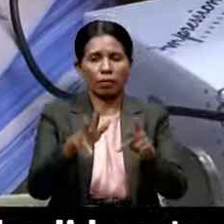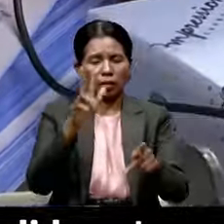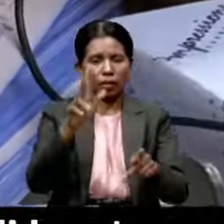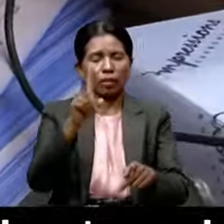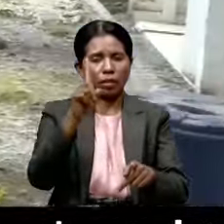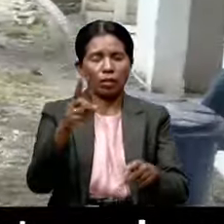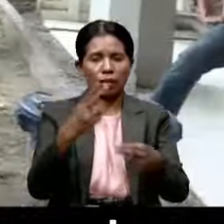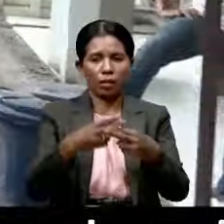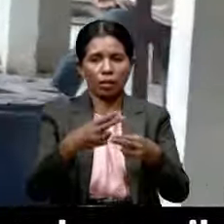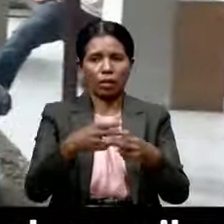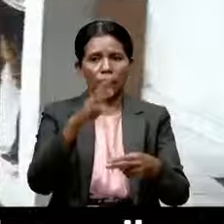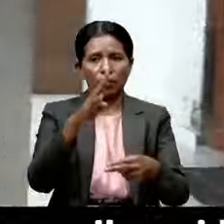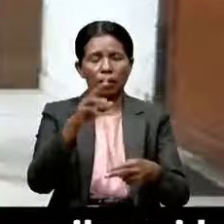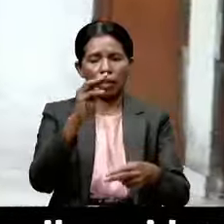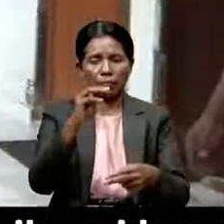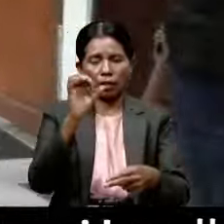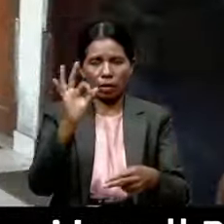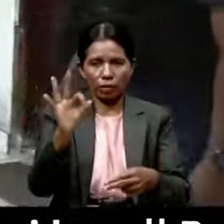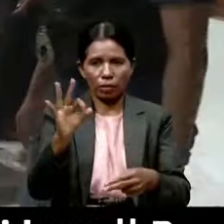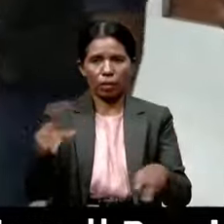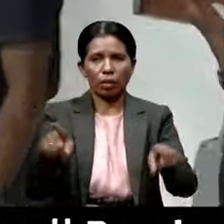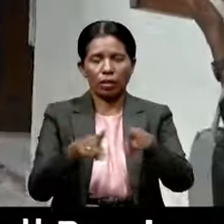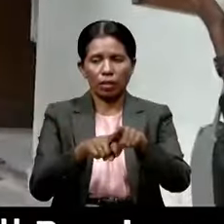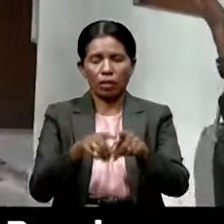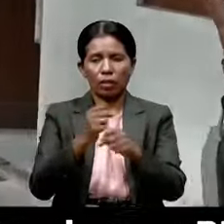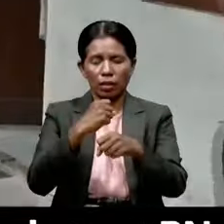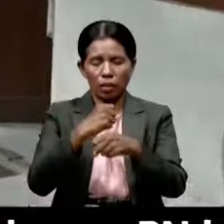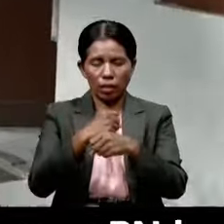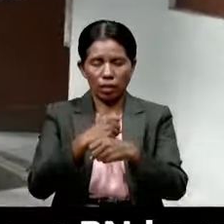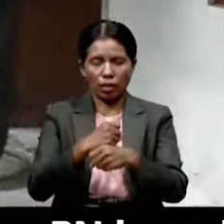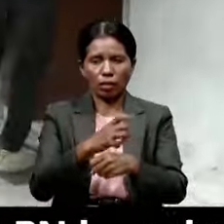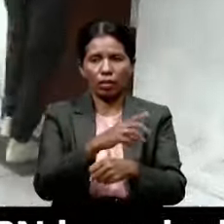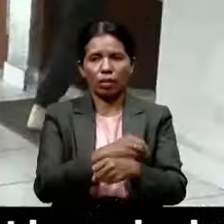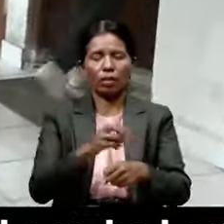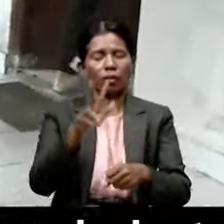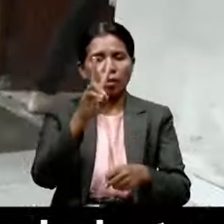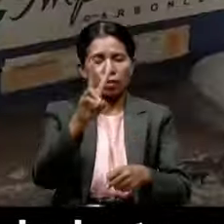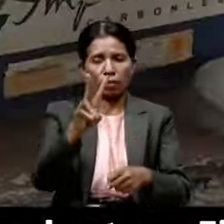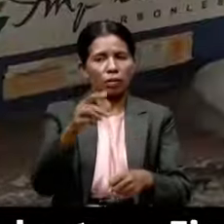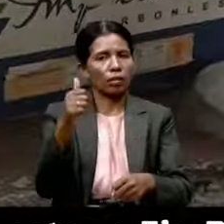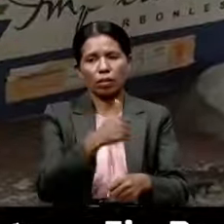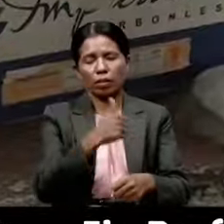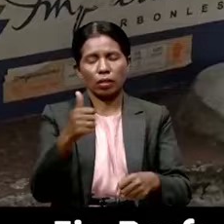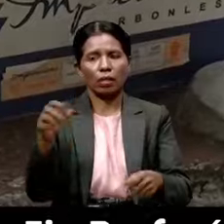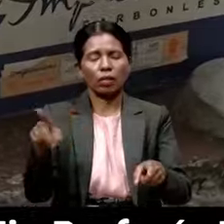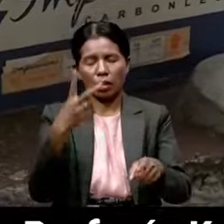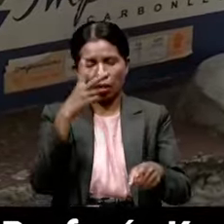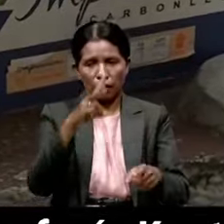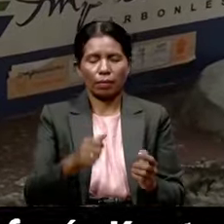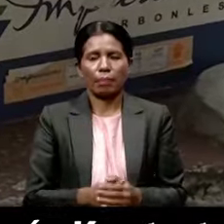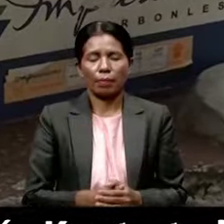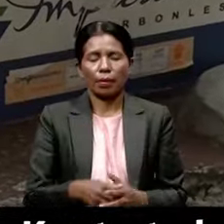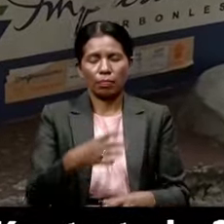o inicial BMF, saia nessa na autora de produz cupom falso nem, não nem rua selo, canessa testemunha. Além de